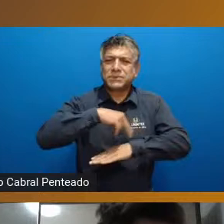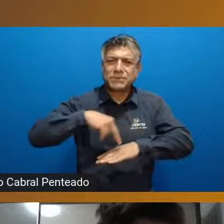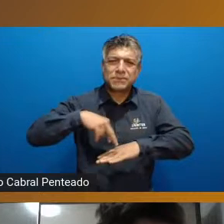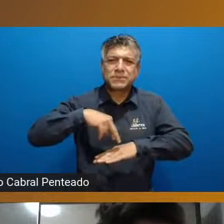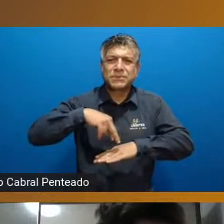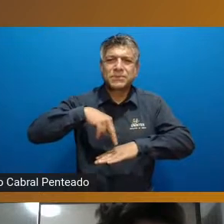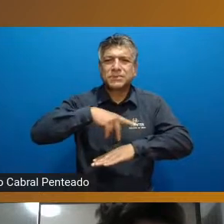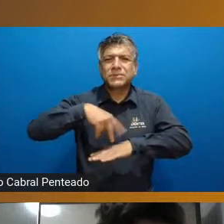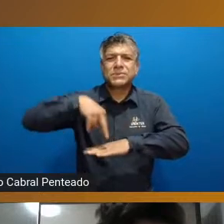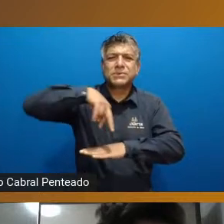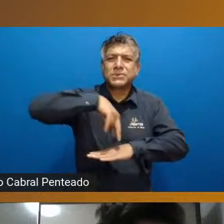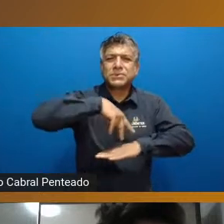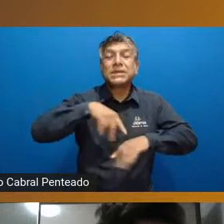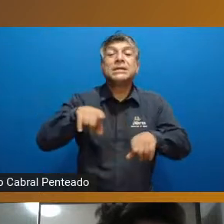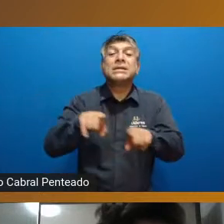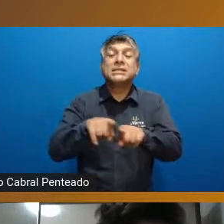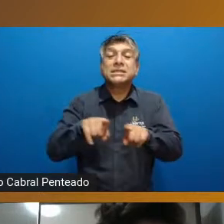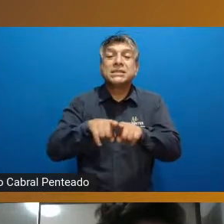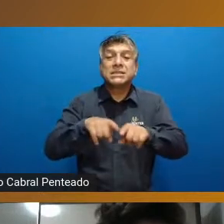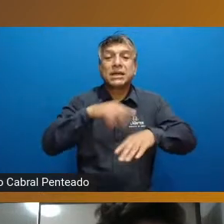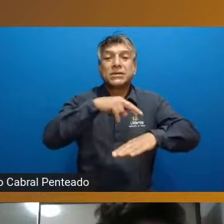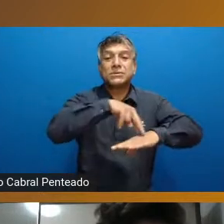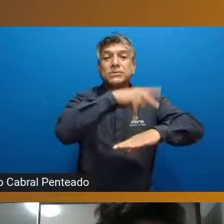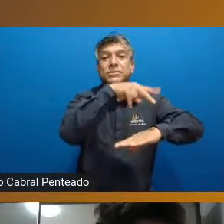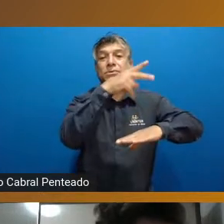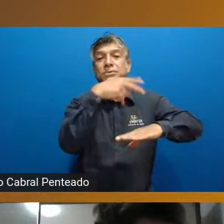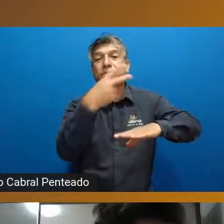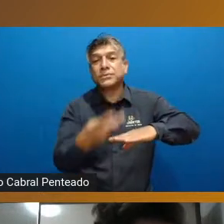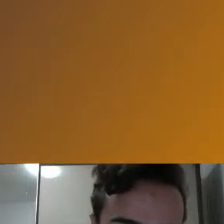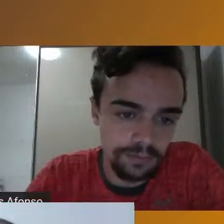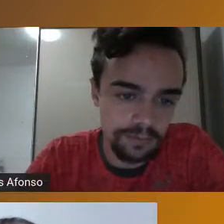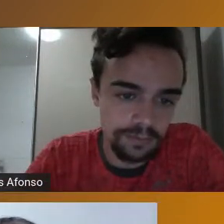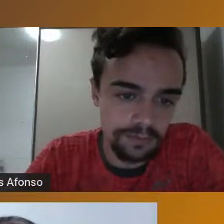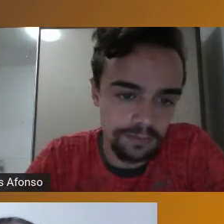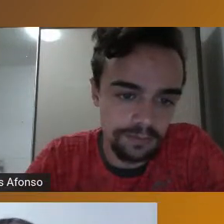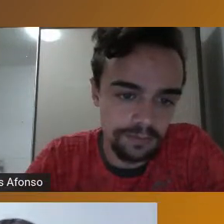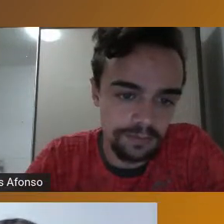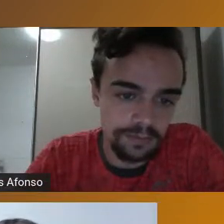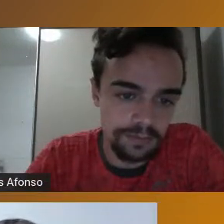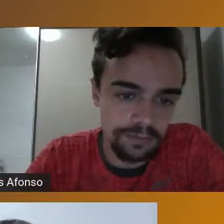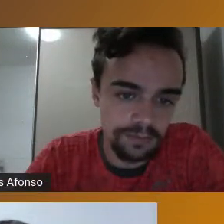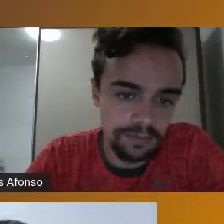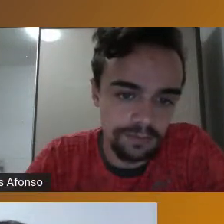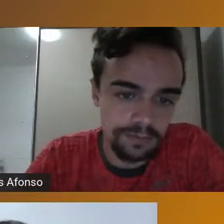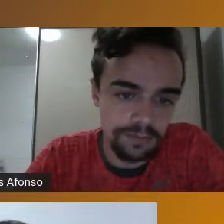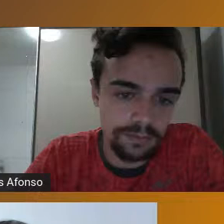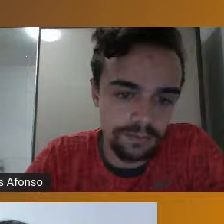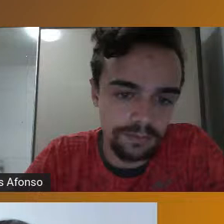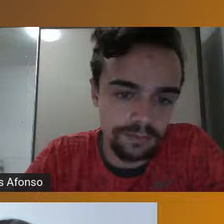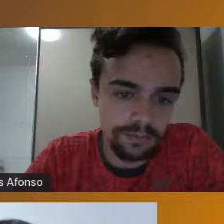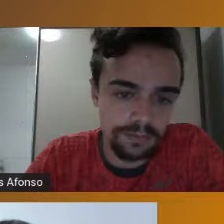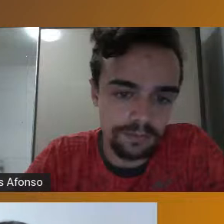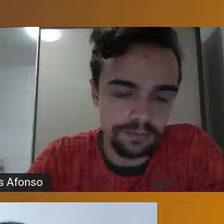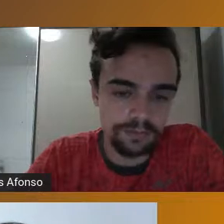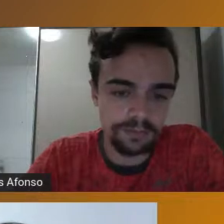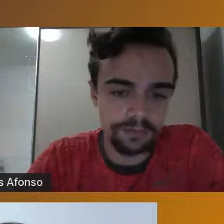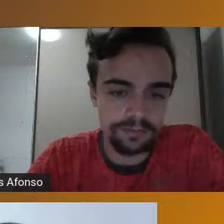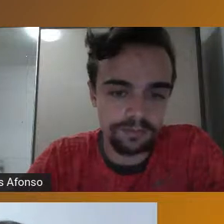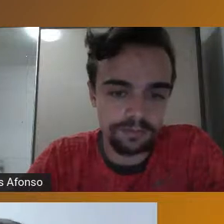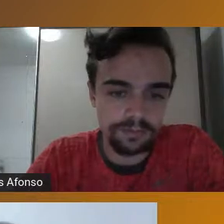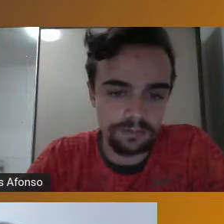e facilitando sempre a neuroplasticidade da criança né é ali que o cérebro dela tá se formando então